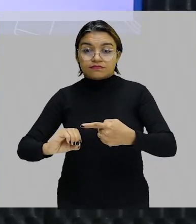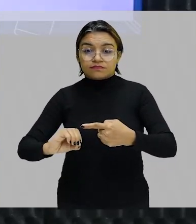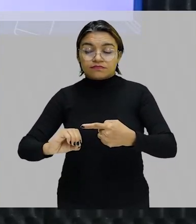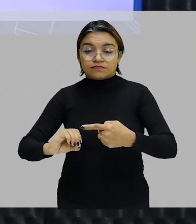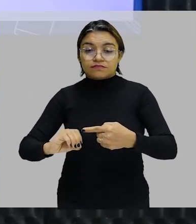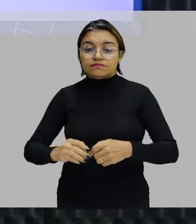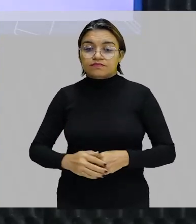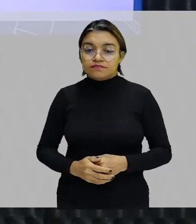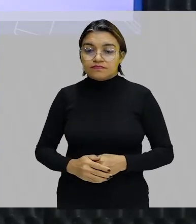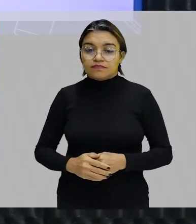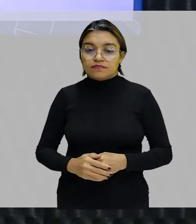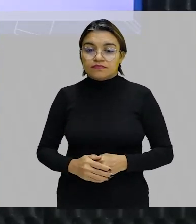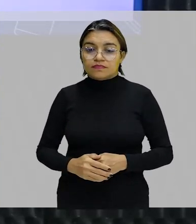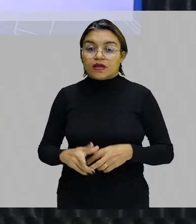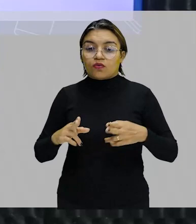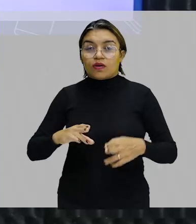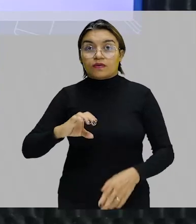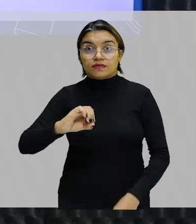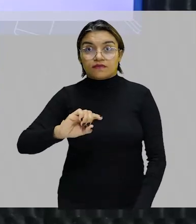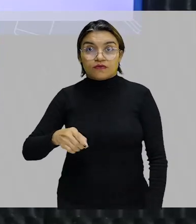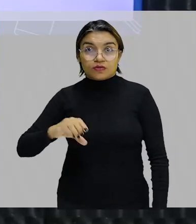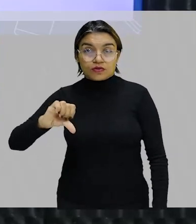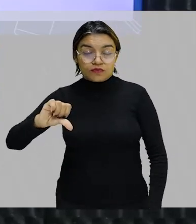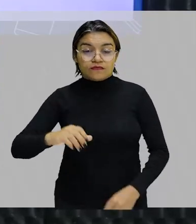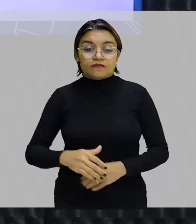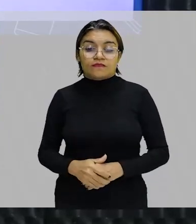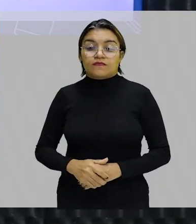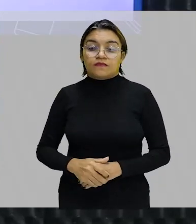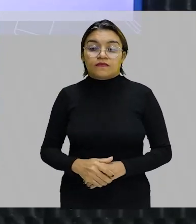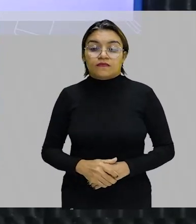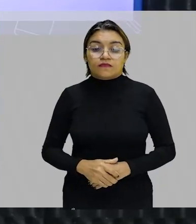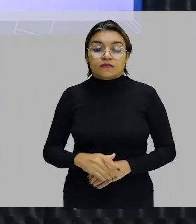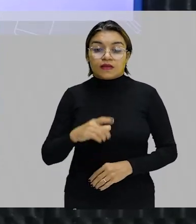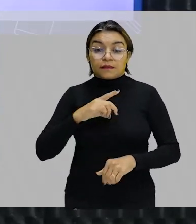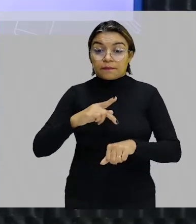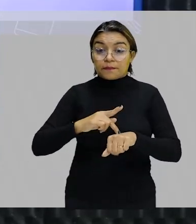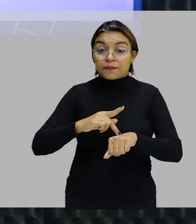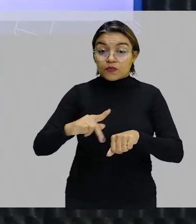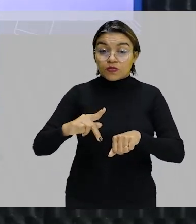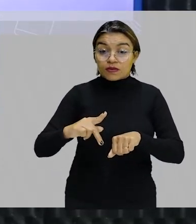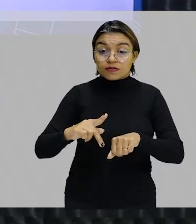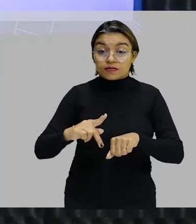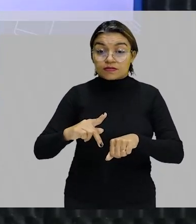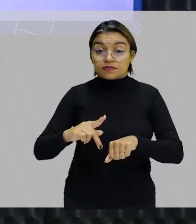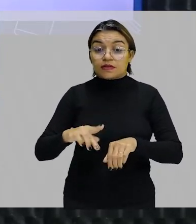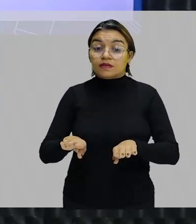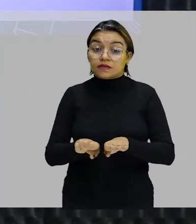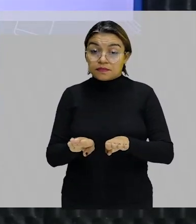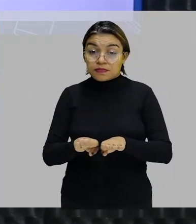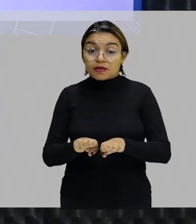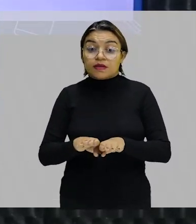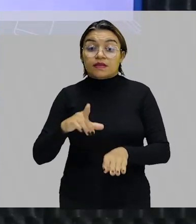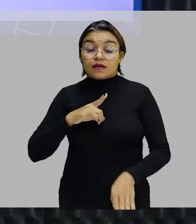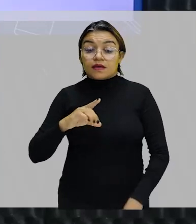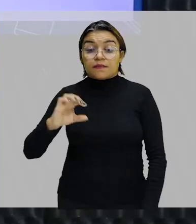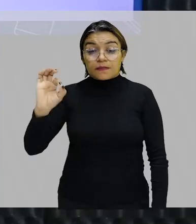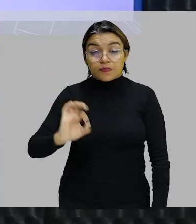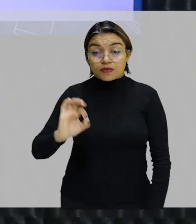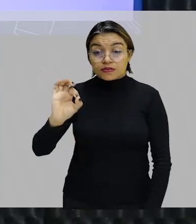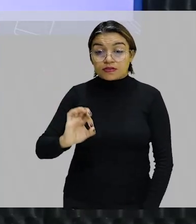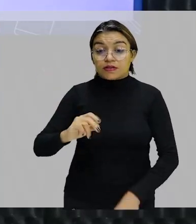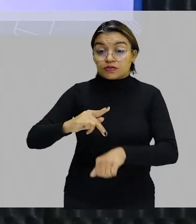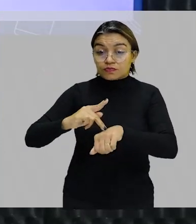esse é o grau de pureza. Temos também a porcentagem de pureza, que é a porcentagem da